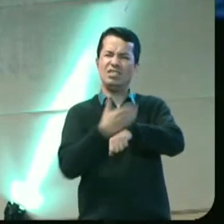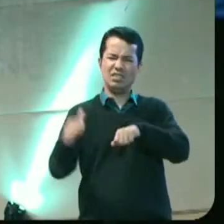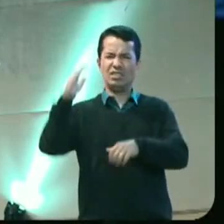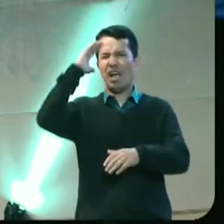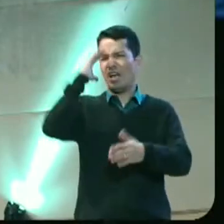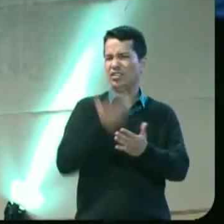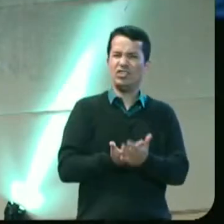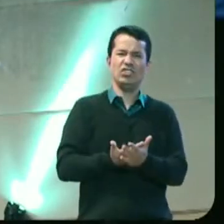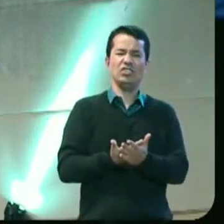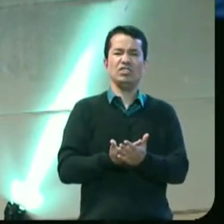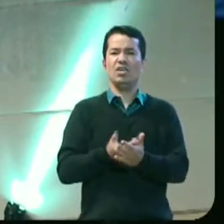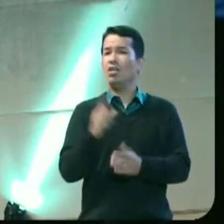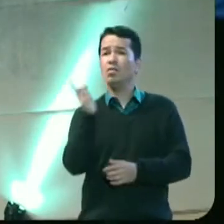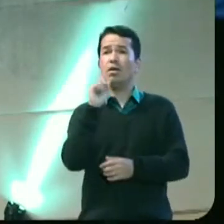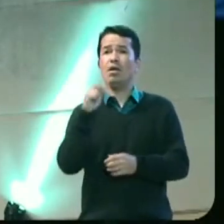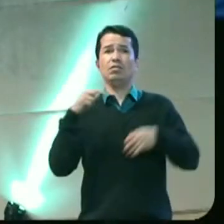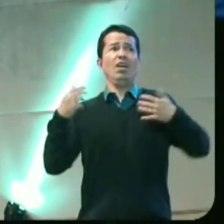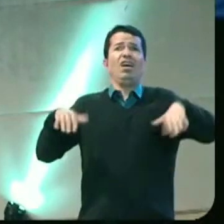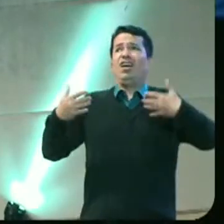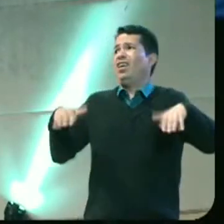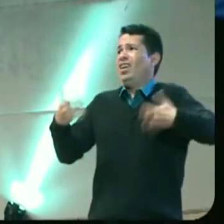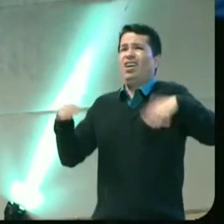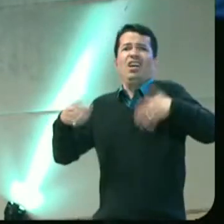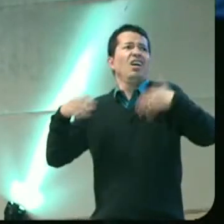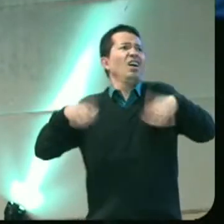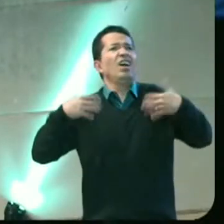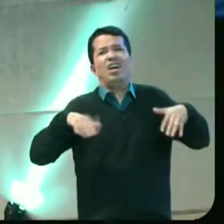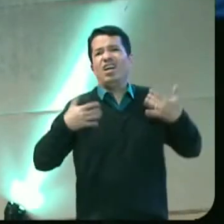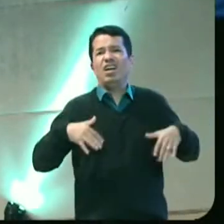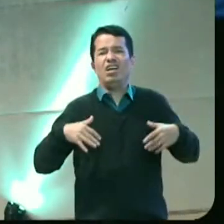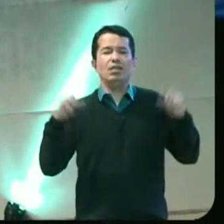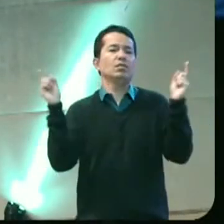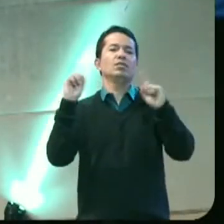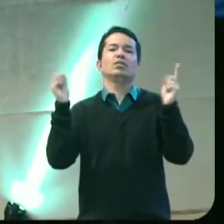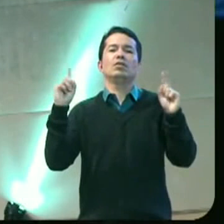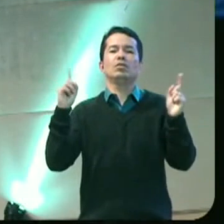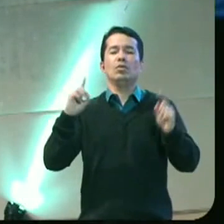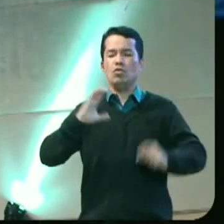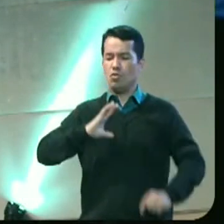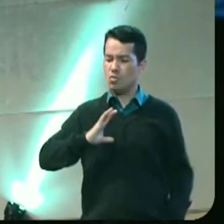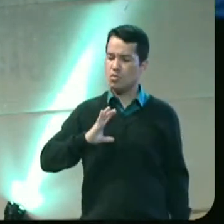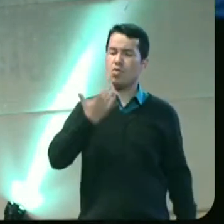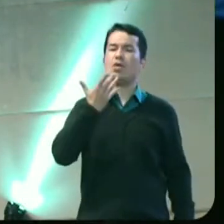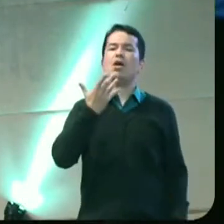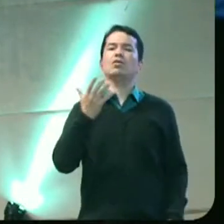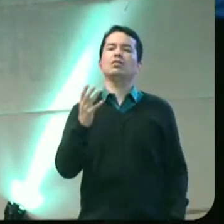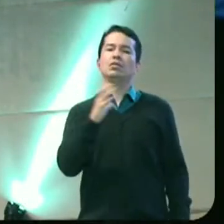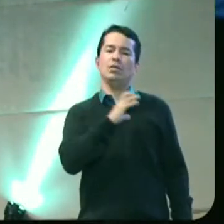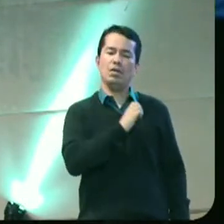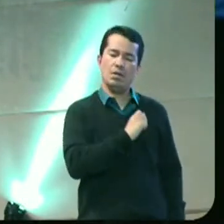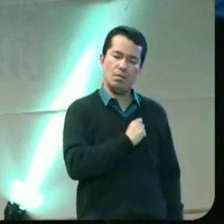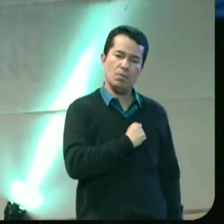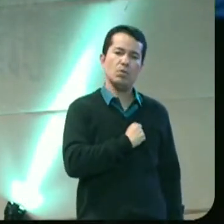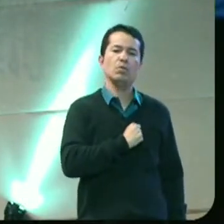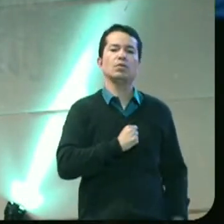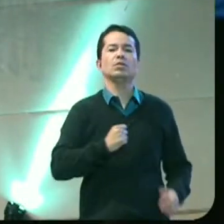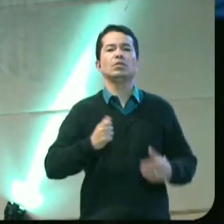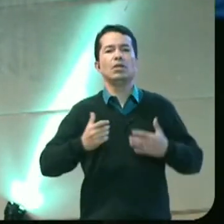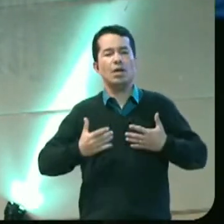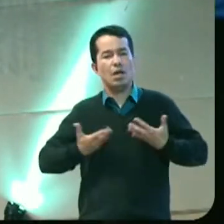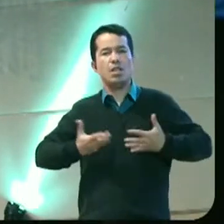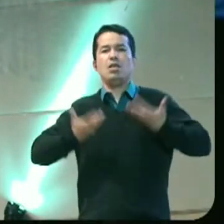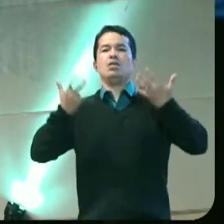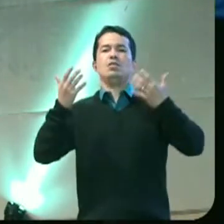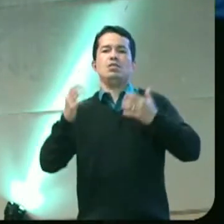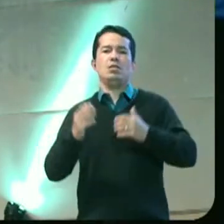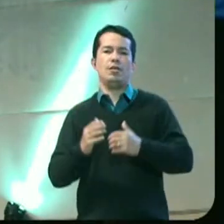Não com desespero, mas com coragem, amor e alegria. Eu quero